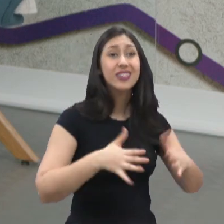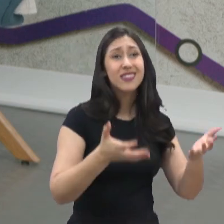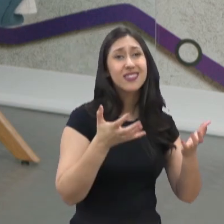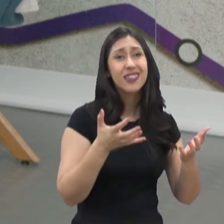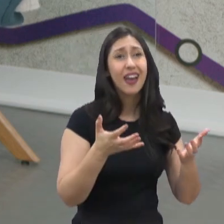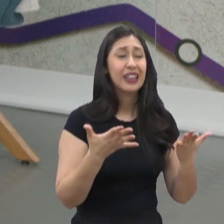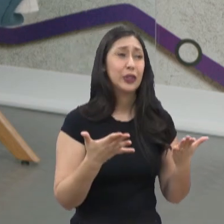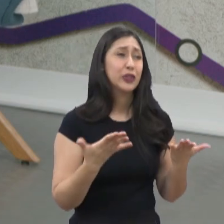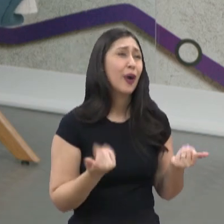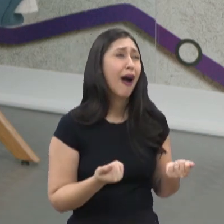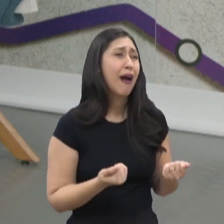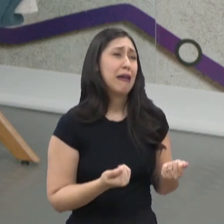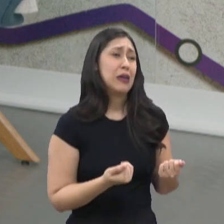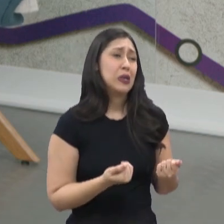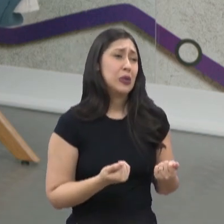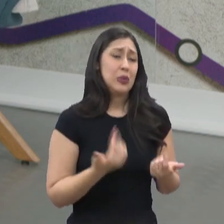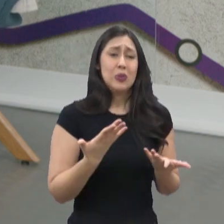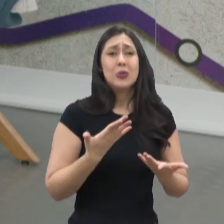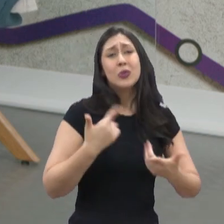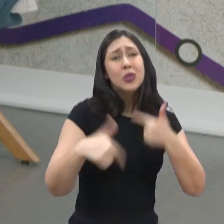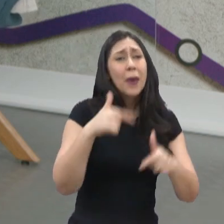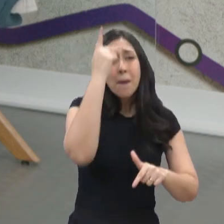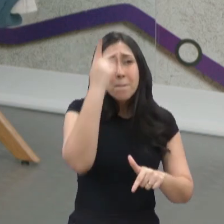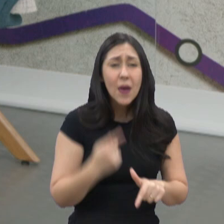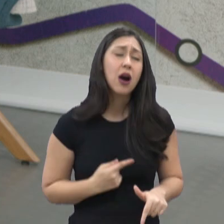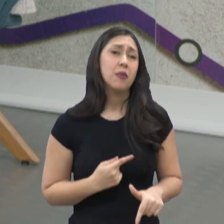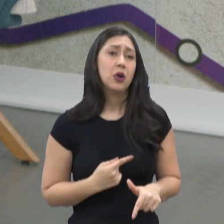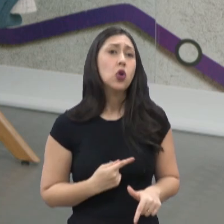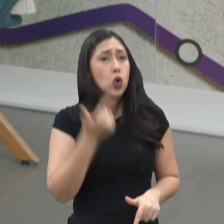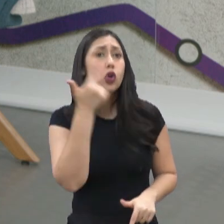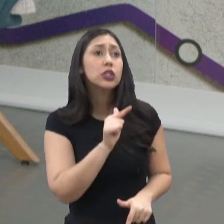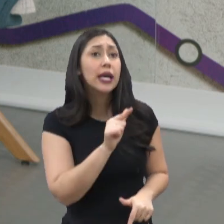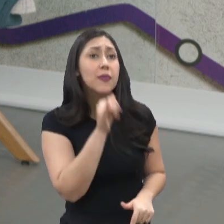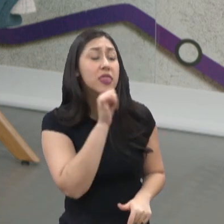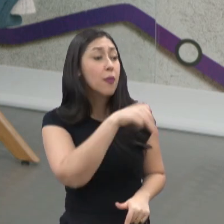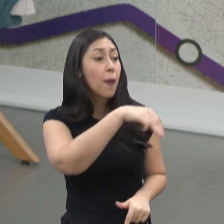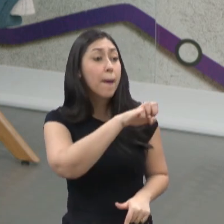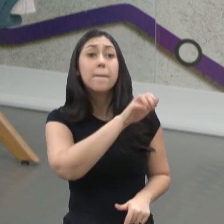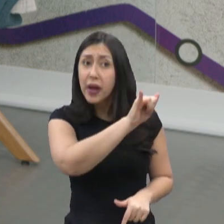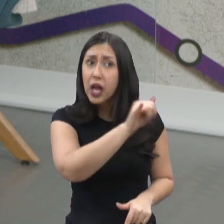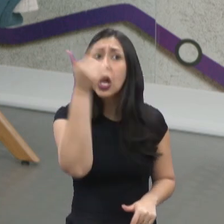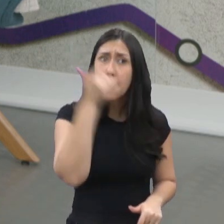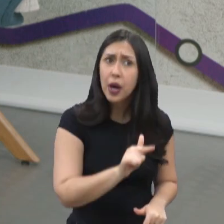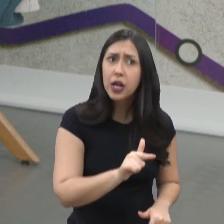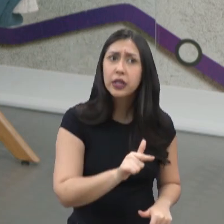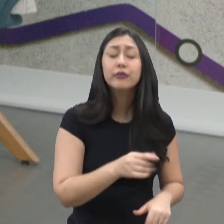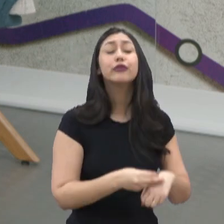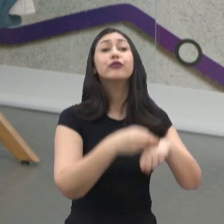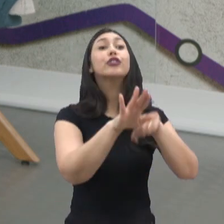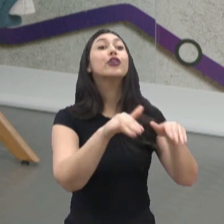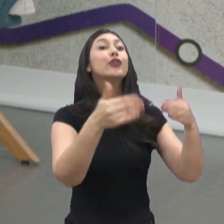vezes não, quer sair, quer abrir um negócio. Tem como abrir um MEI, por exemplo, e seguir nessa área? Que dicas que você dá para quem quer seguir na